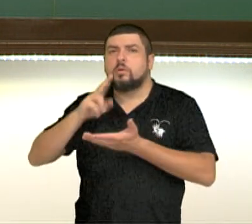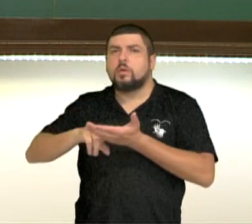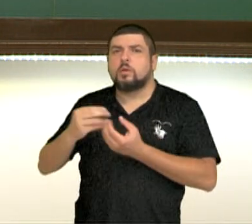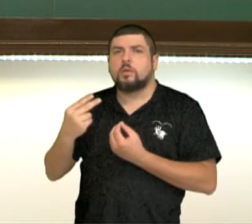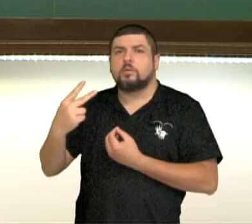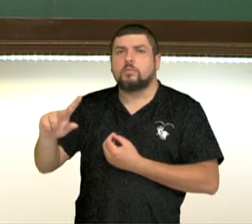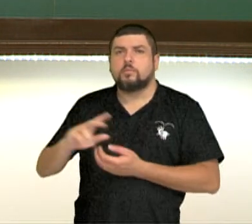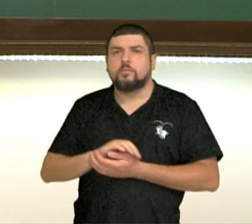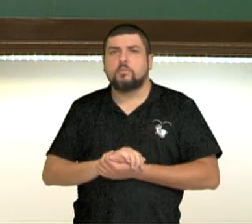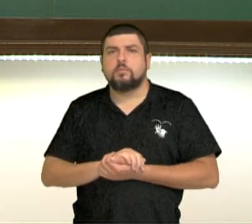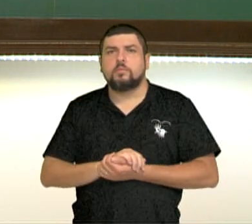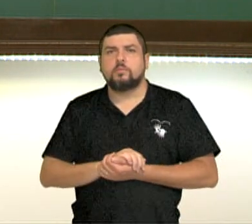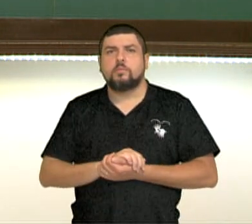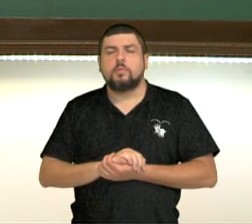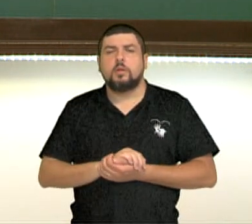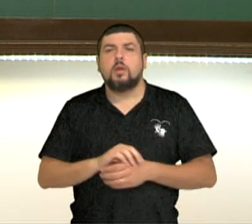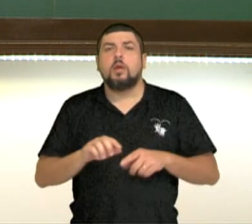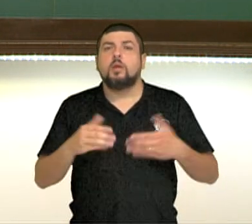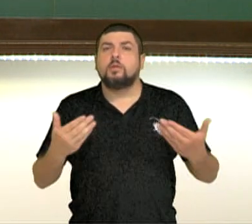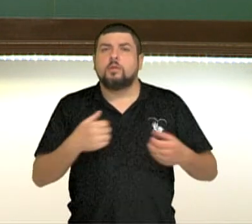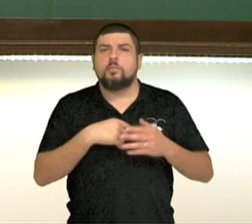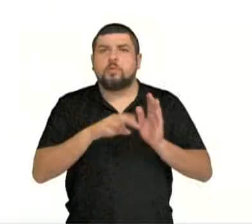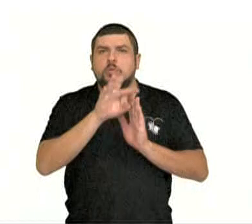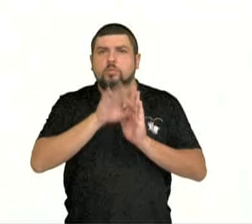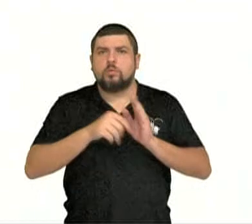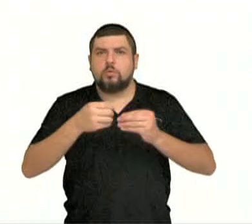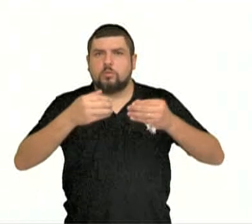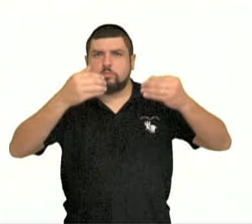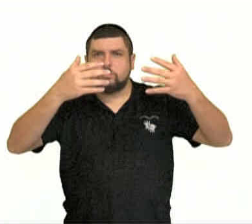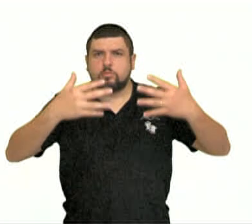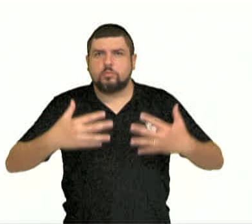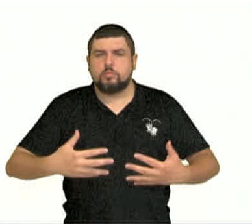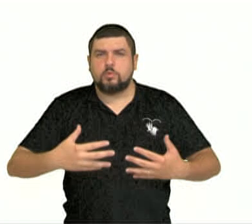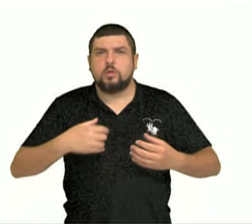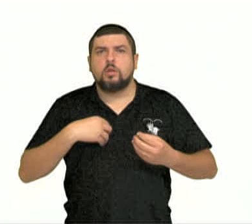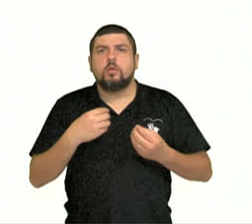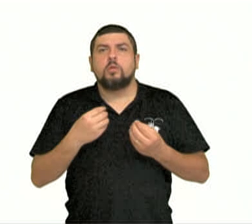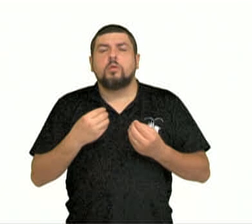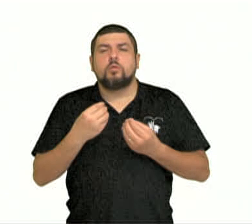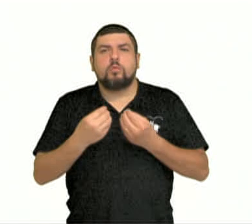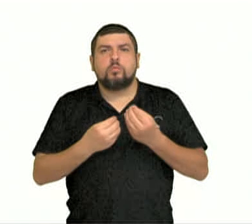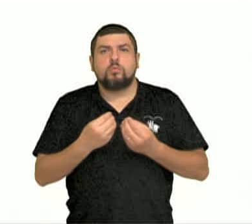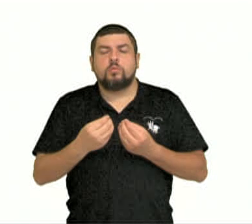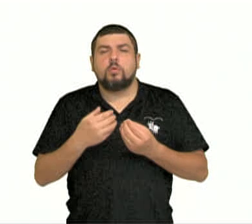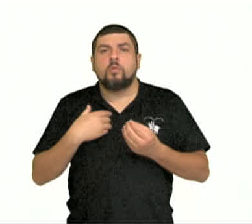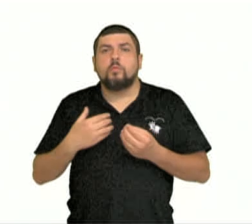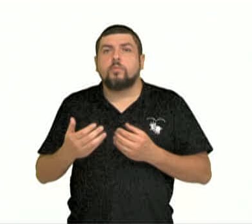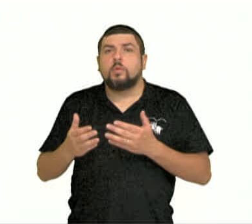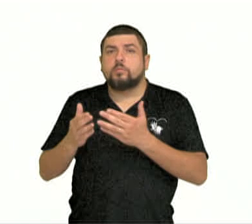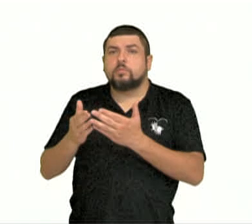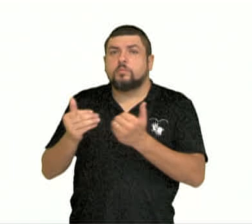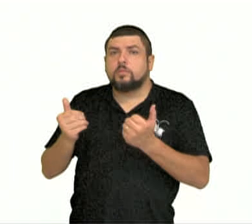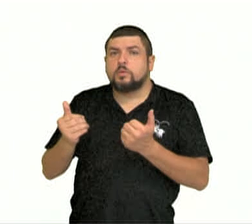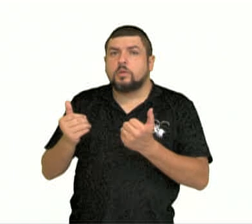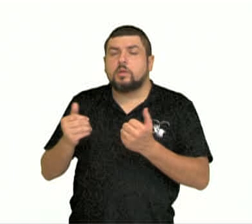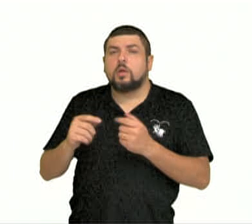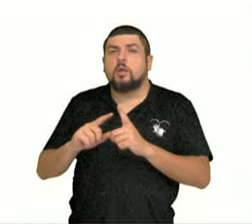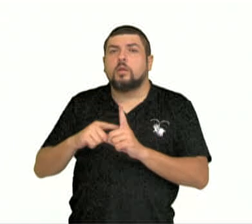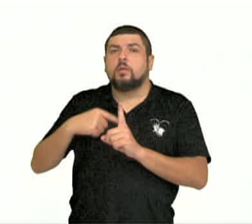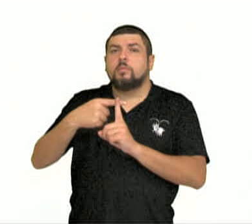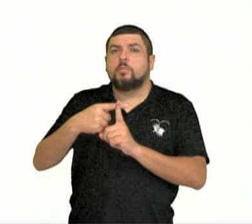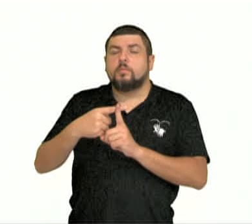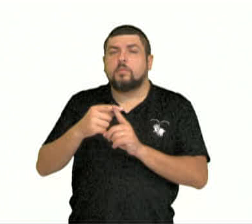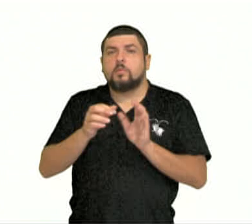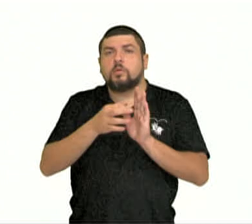O corpo do texto, apresentação do solicitante, da solicitação seguida de argumentos. Então, quem